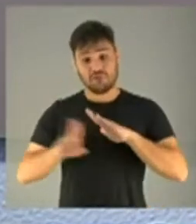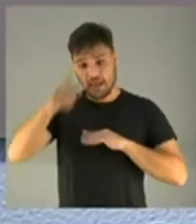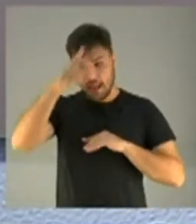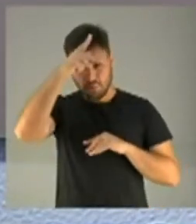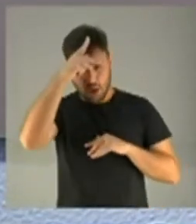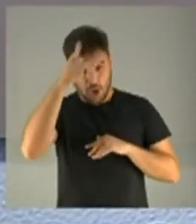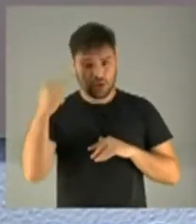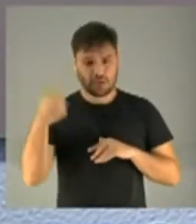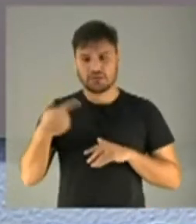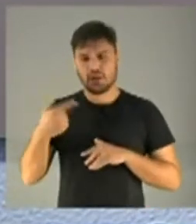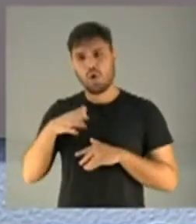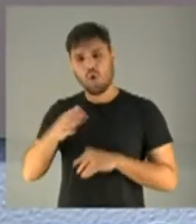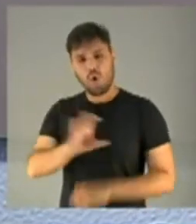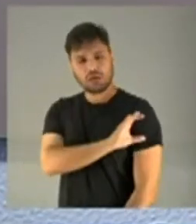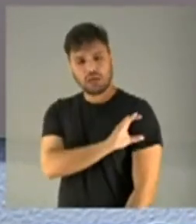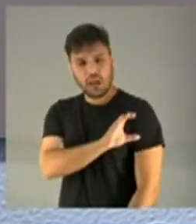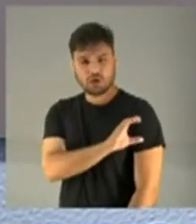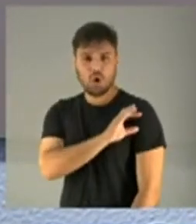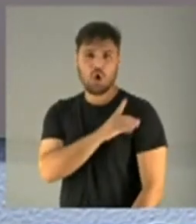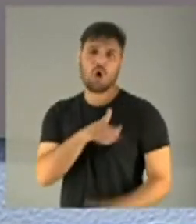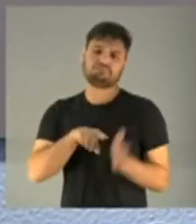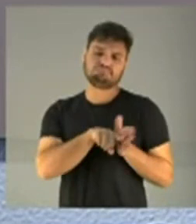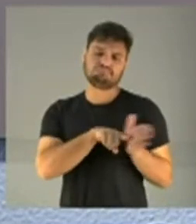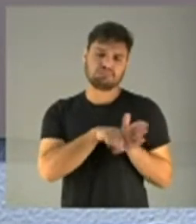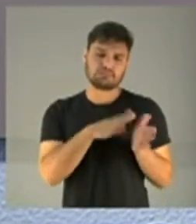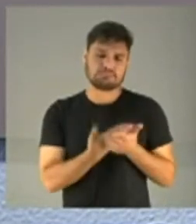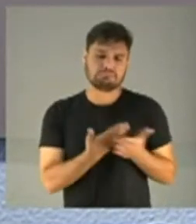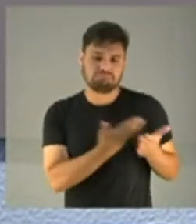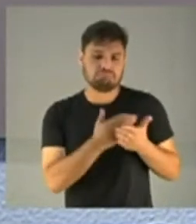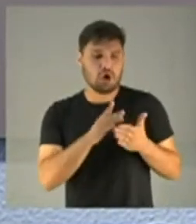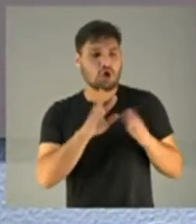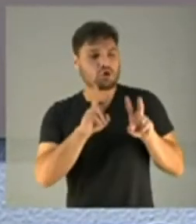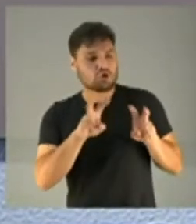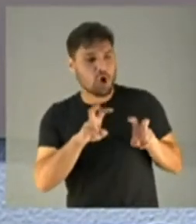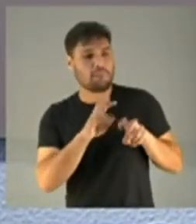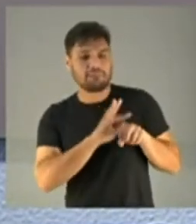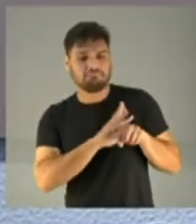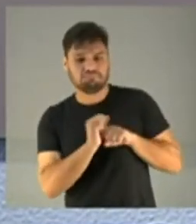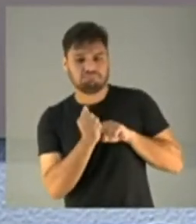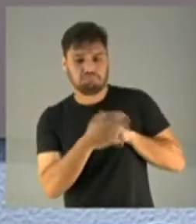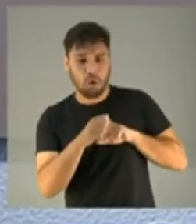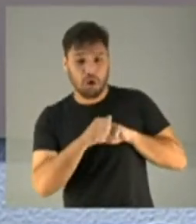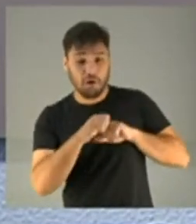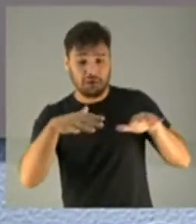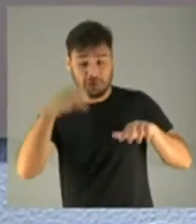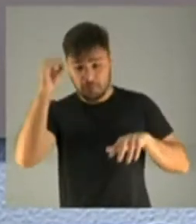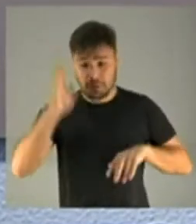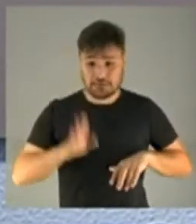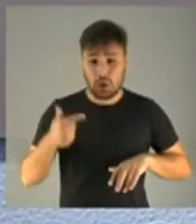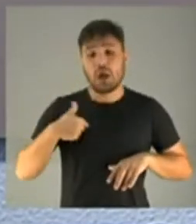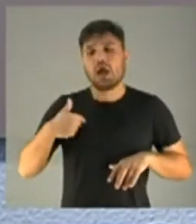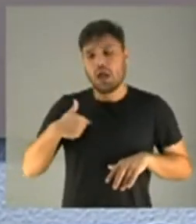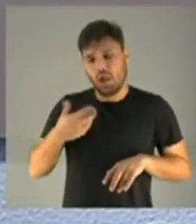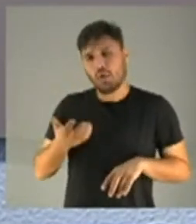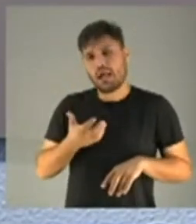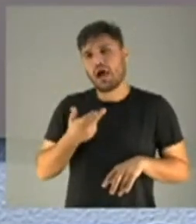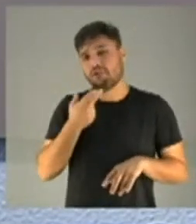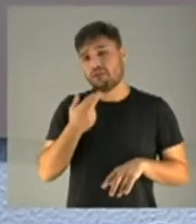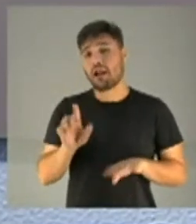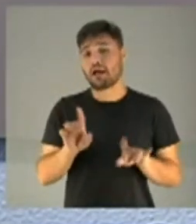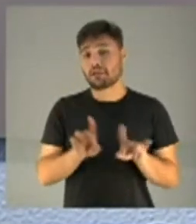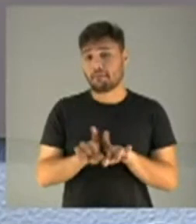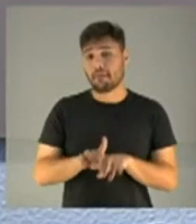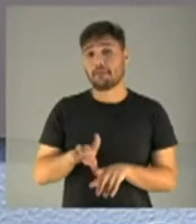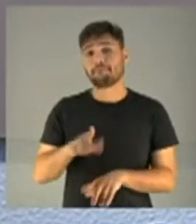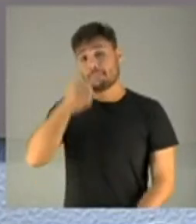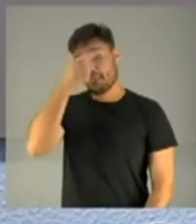EpiCovid, o maior estudo epidemiológico sobre coronavírus no Brasil. Mas faço questão de fazer um reconhecimento que, se